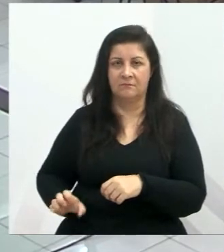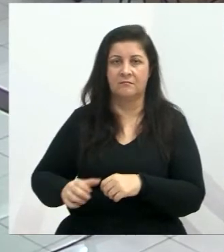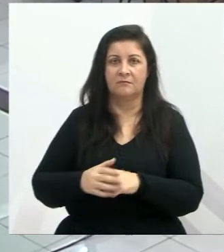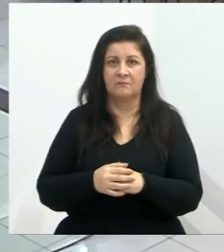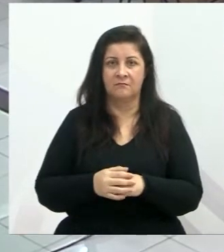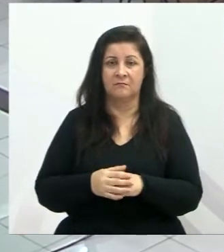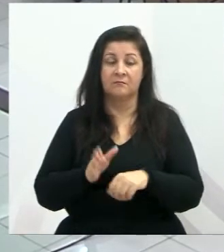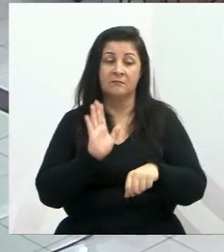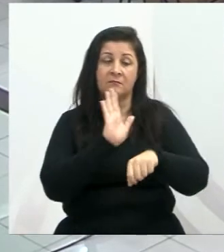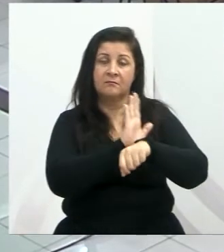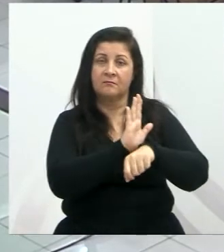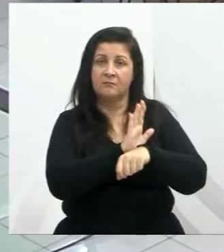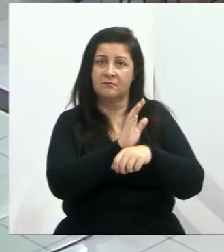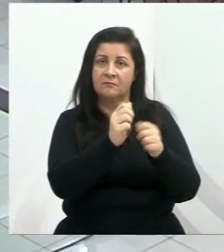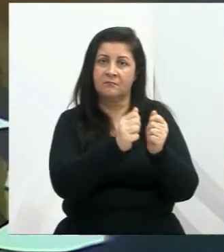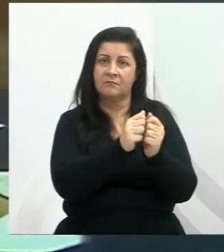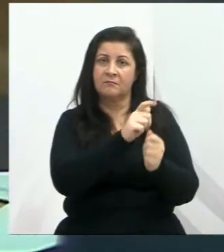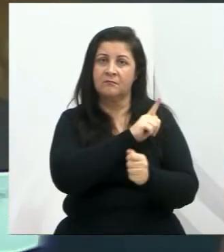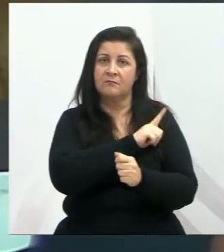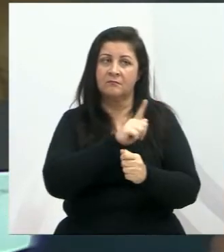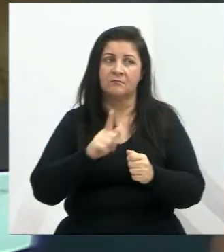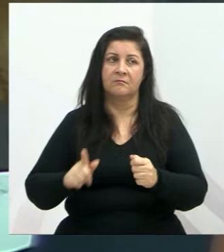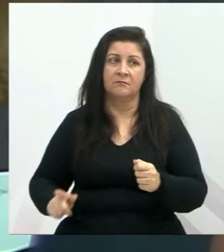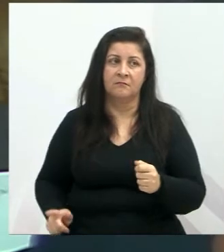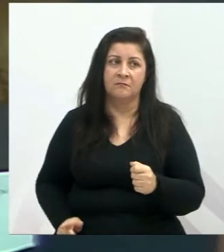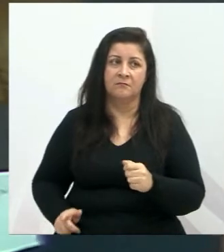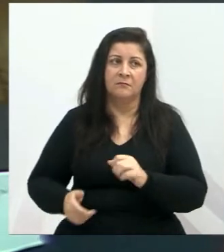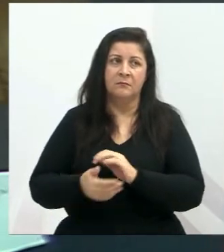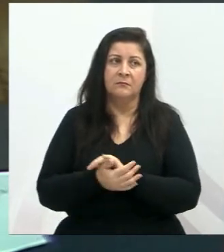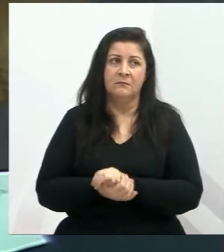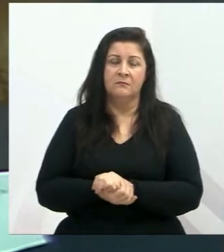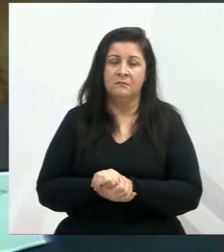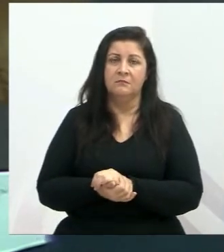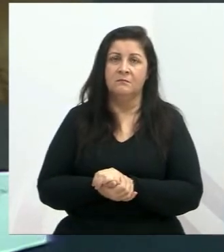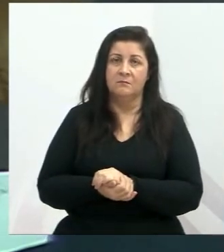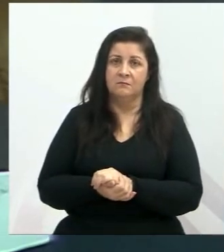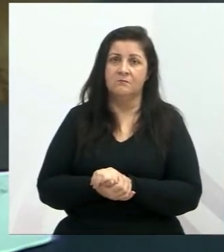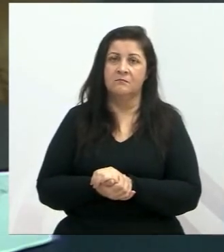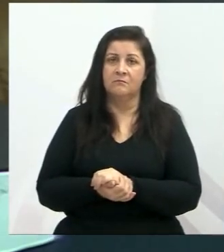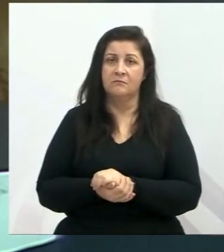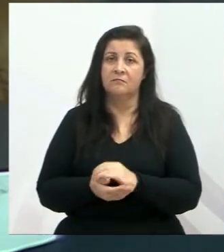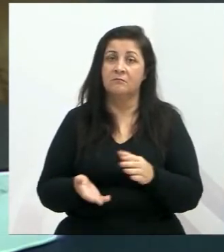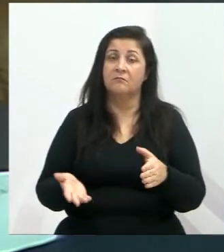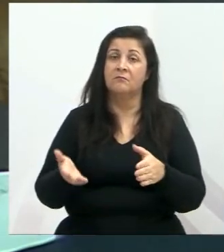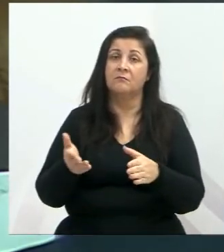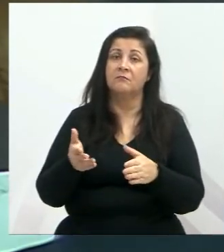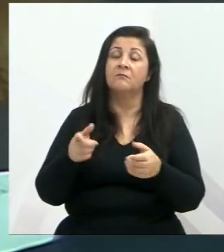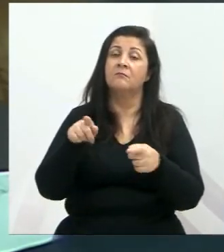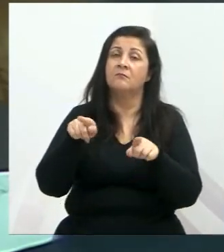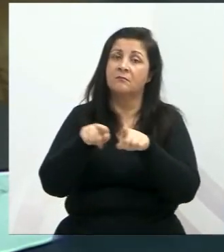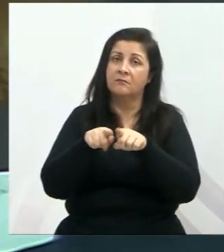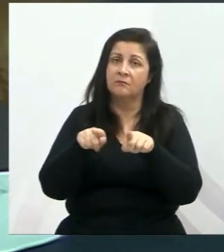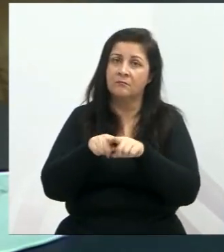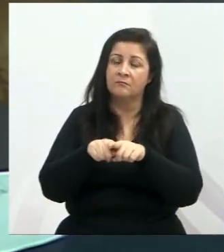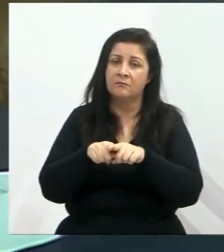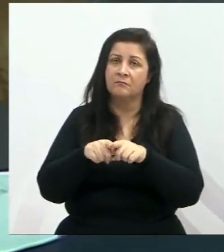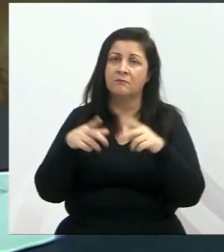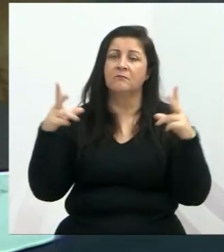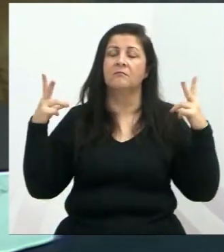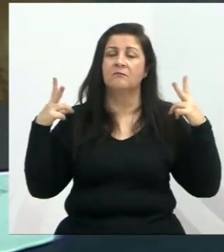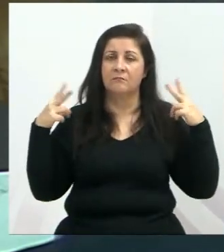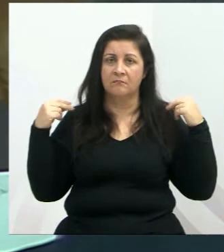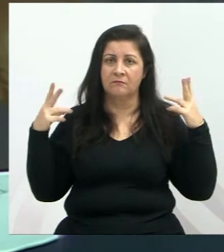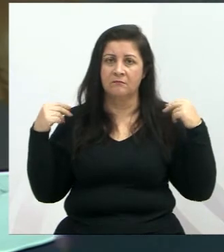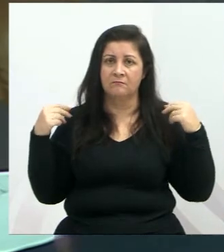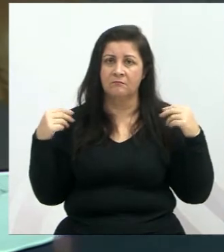que interceda junto ao governador Dória, para que possa, então, incluir os motoristas e cobradores no